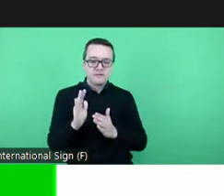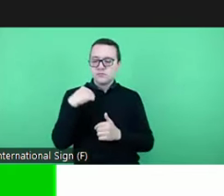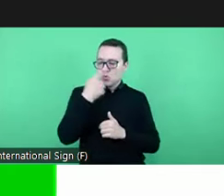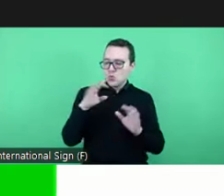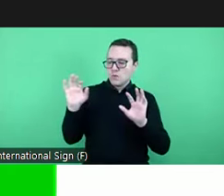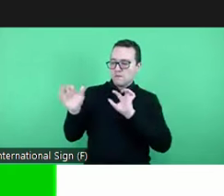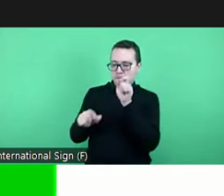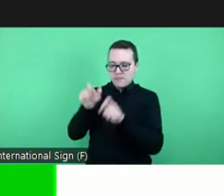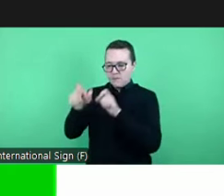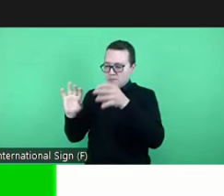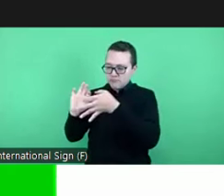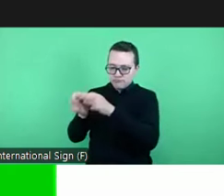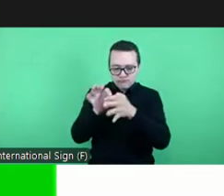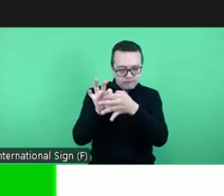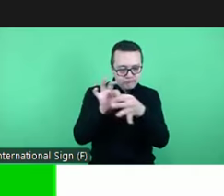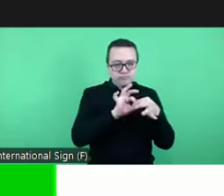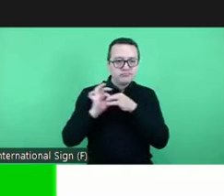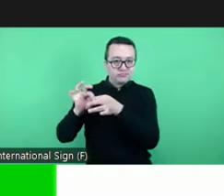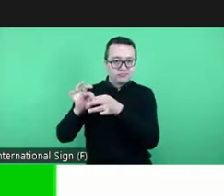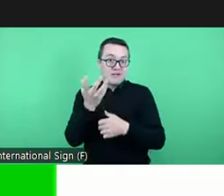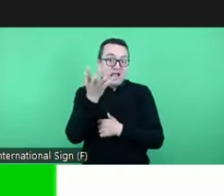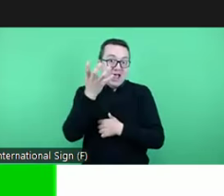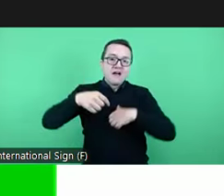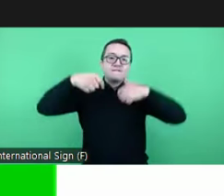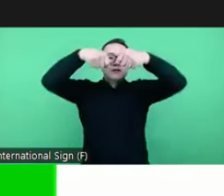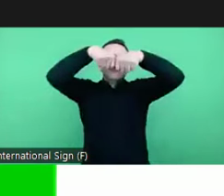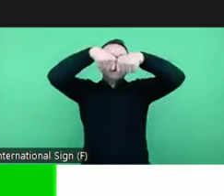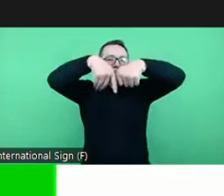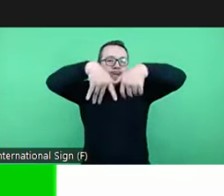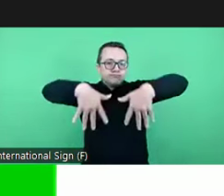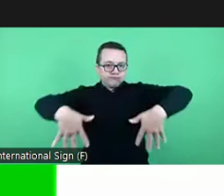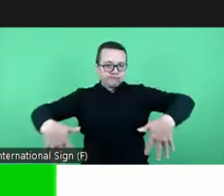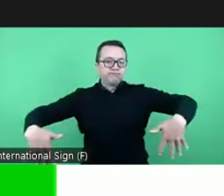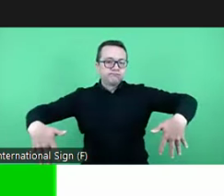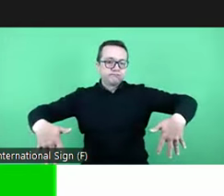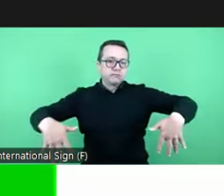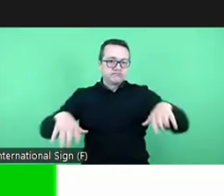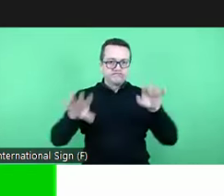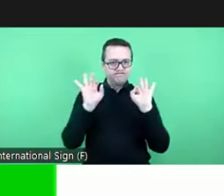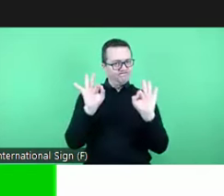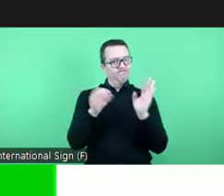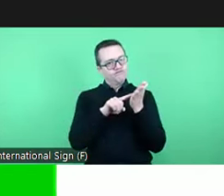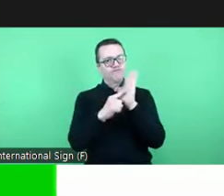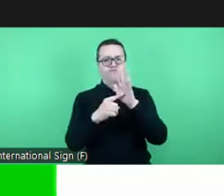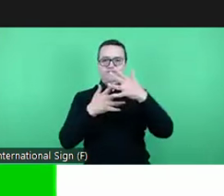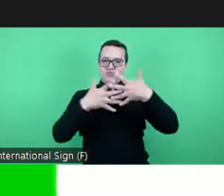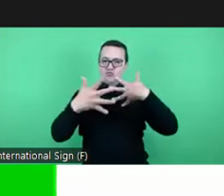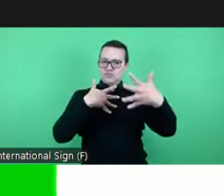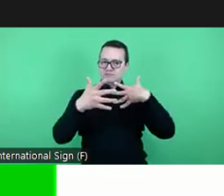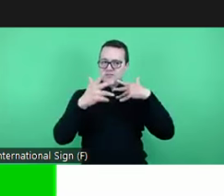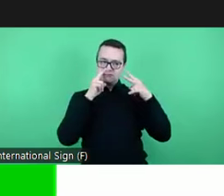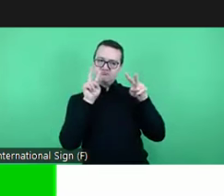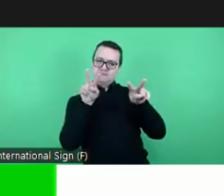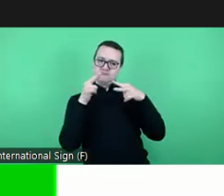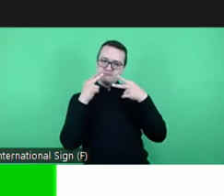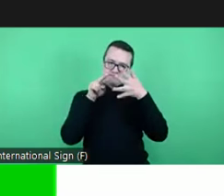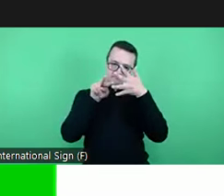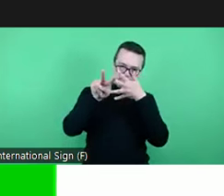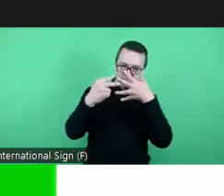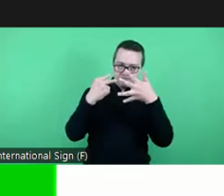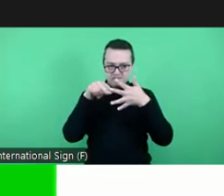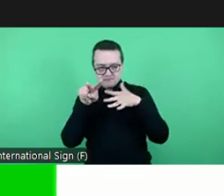ótica da interconnected transparência. and E cyclical. esse é o passo There mais is a importante, que é a parte hierarchy mais, digamos, within complicada quando a gente the fala de um